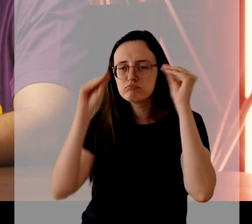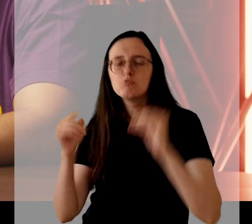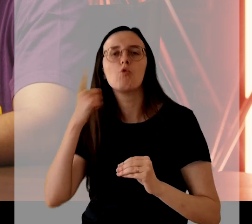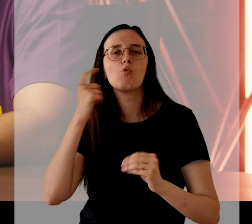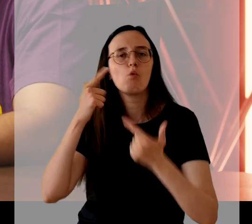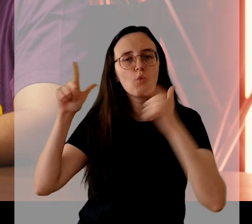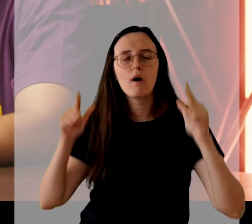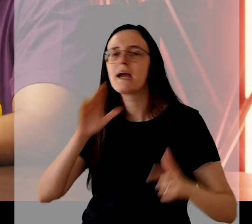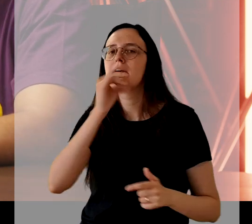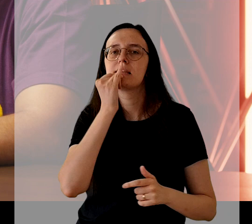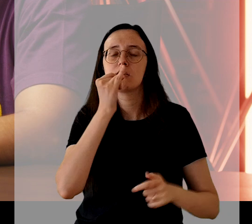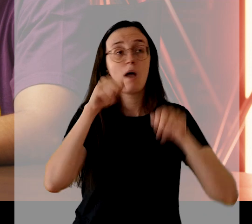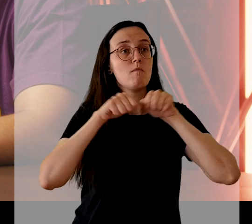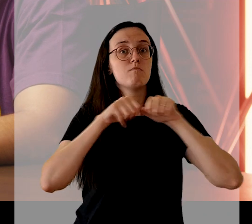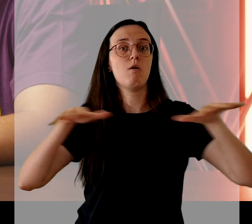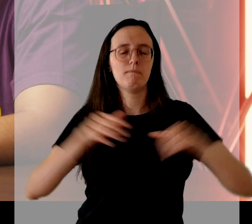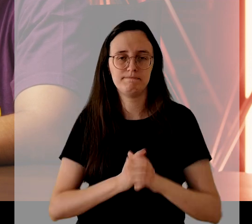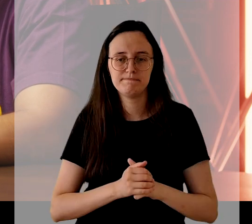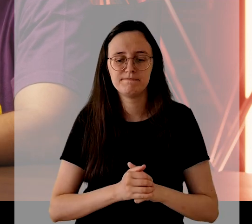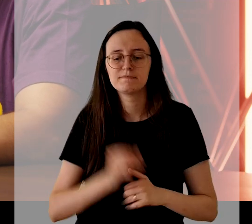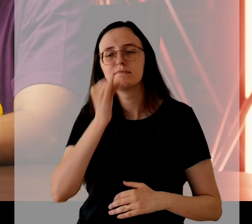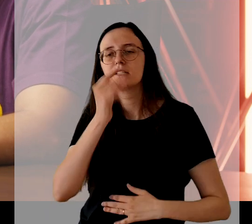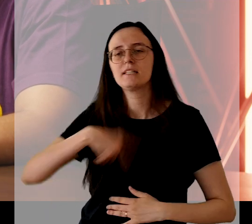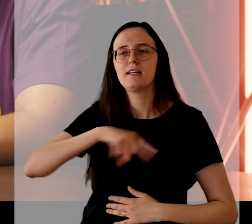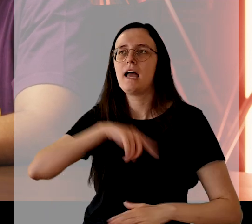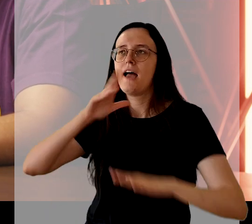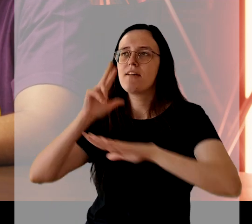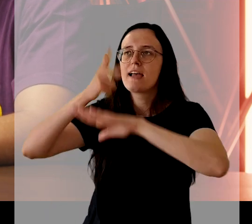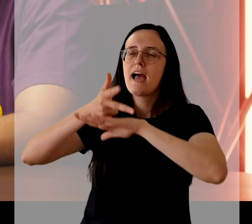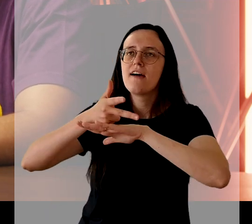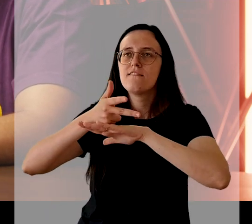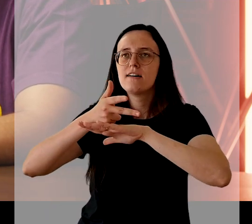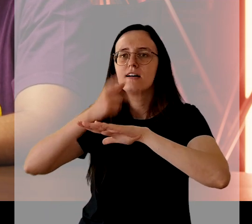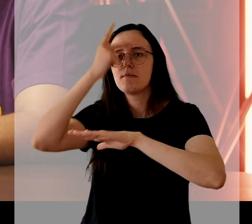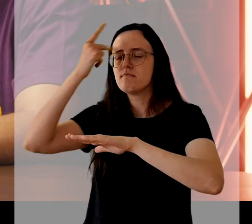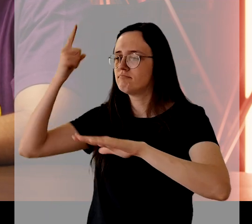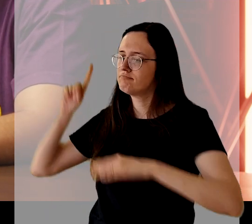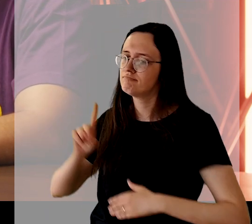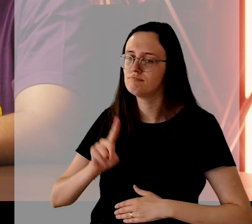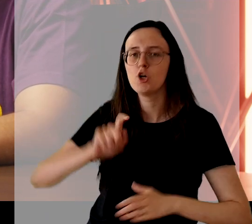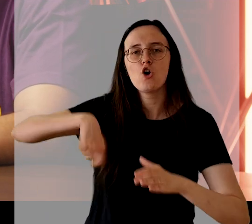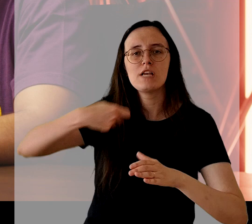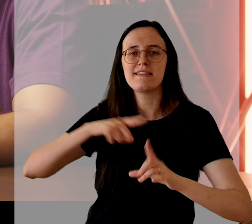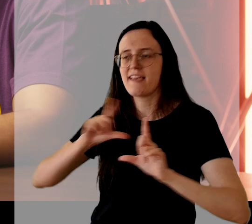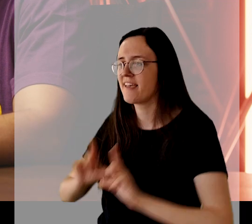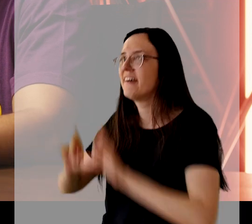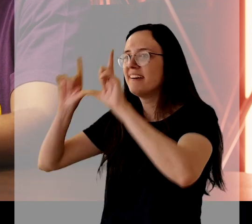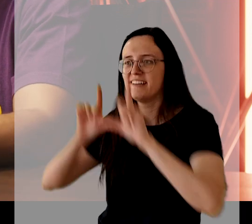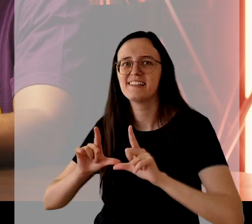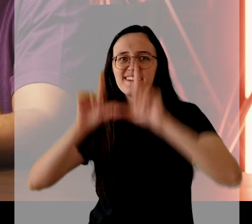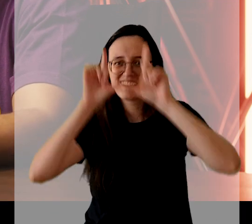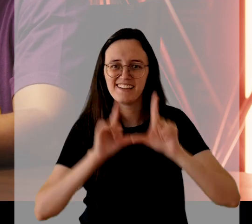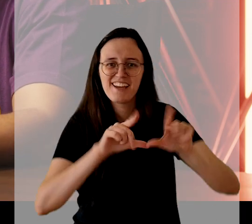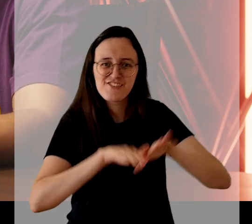acrescentar efeitos, como por exemplo, reverberação, né? A gente vai gravar alguém entrando numa cozinha de azulejos, que